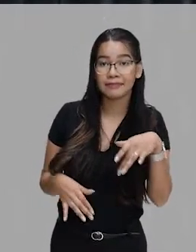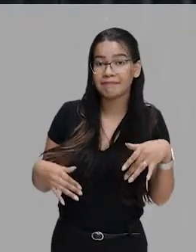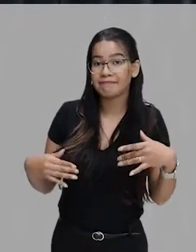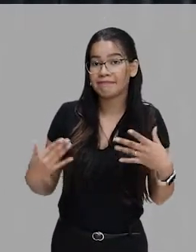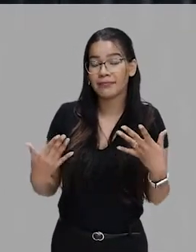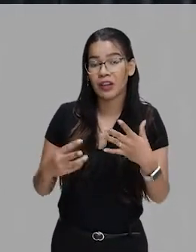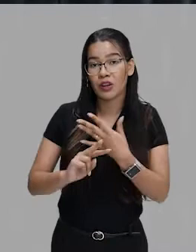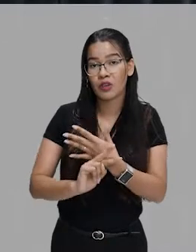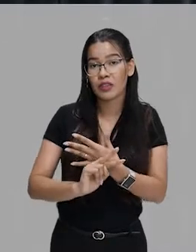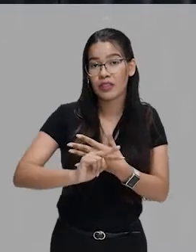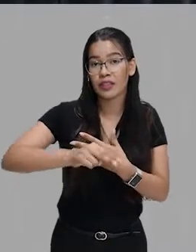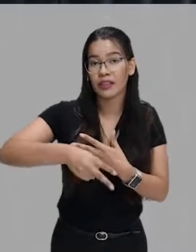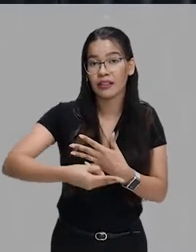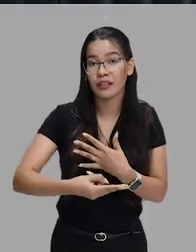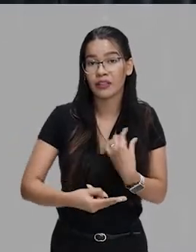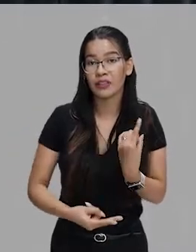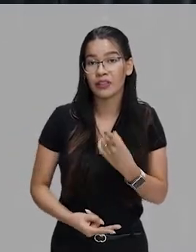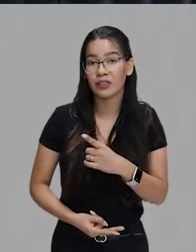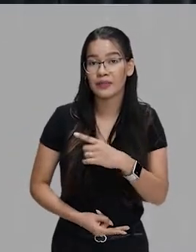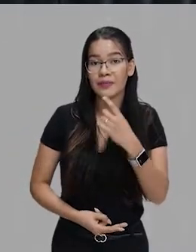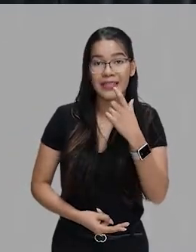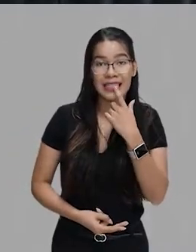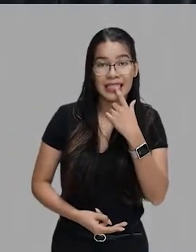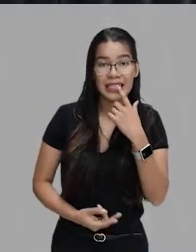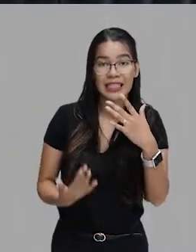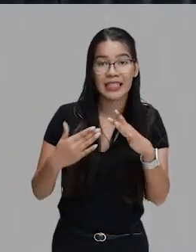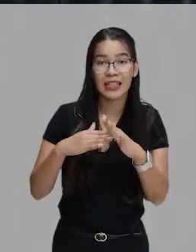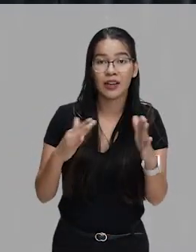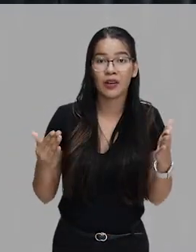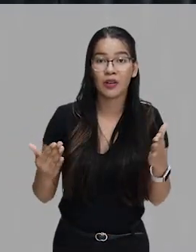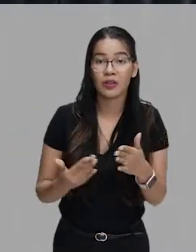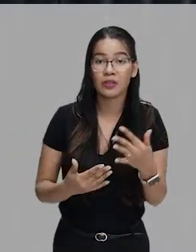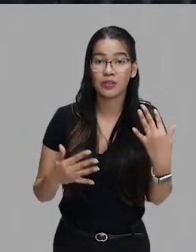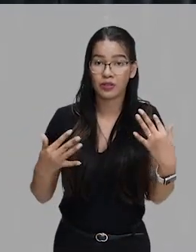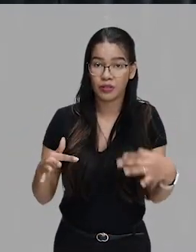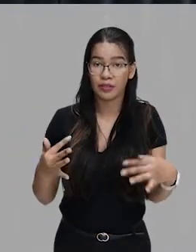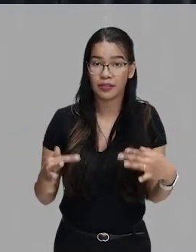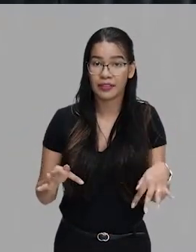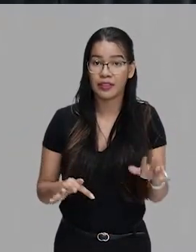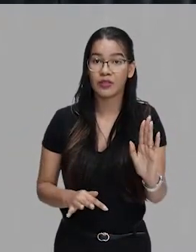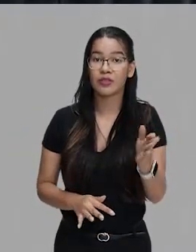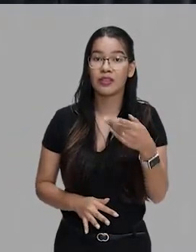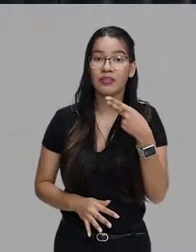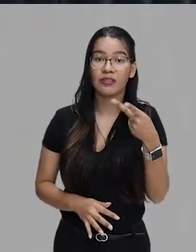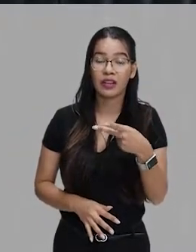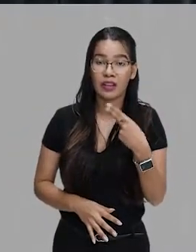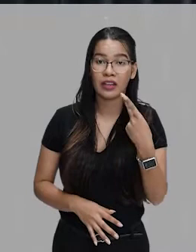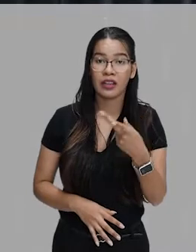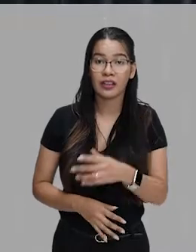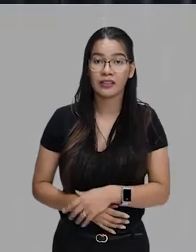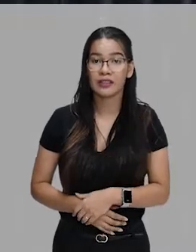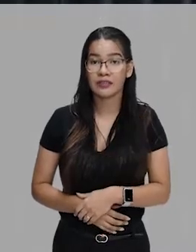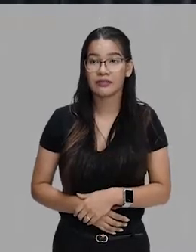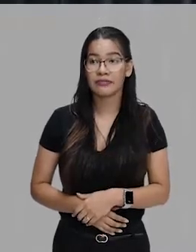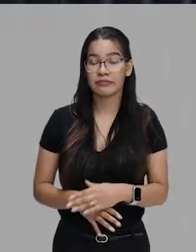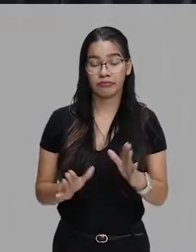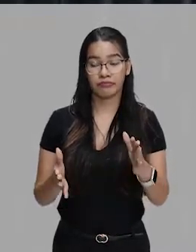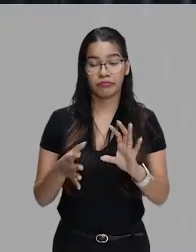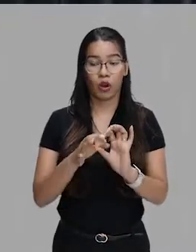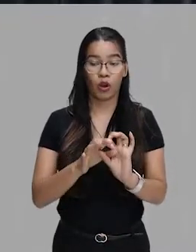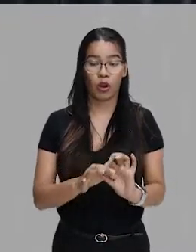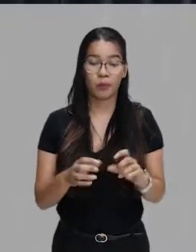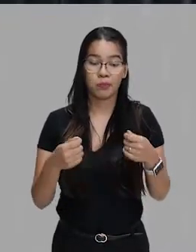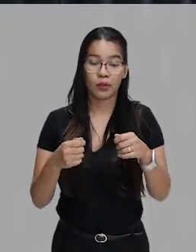conseguinte, nossos dentes até hoje doem. Eu já falei em aula, uma conjunção, dentro de um contexto, ela pode apresentar um outro sentido,